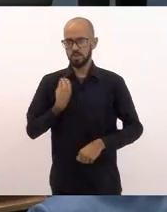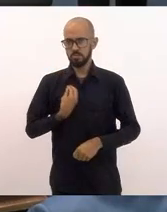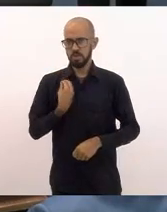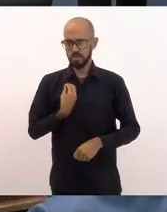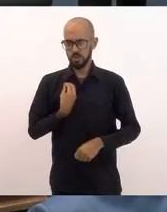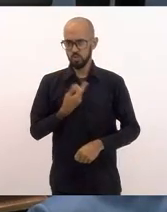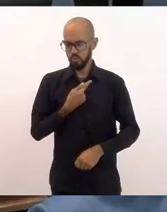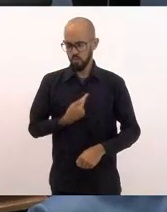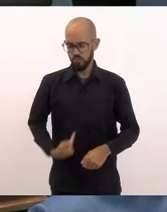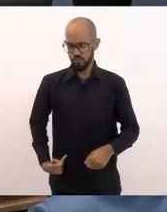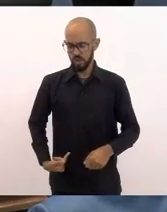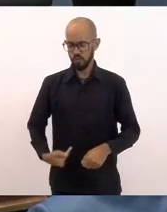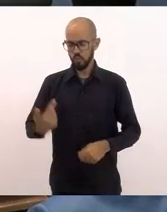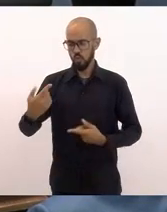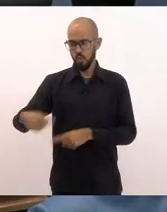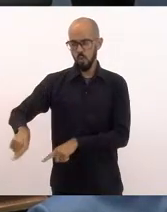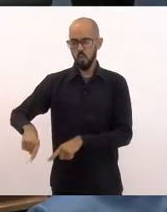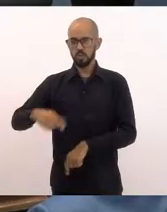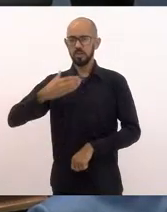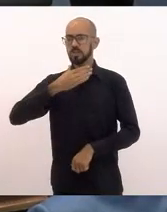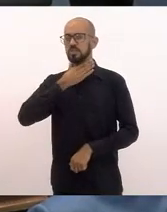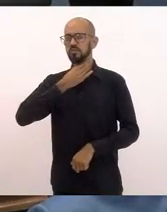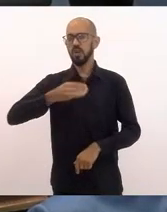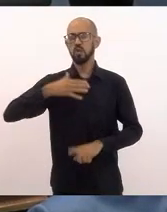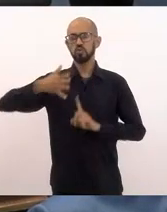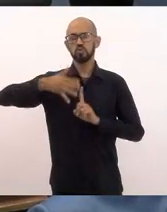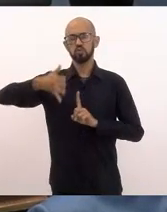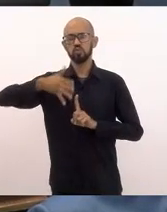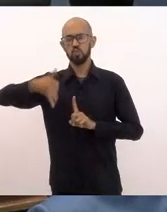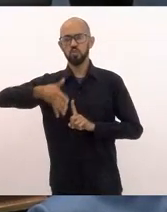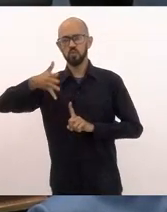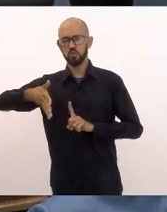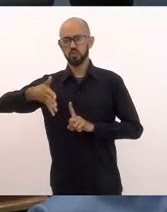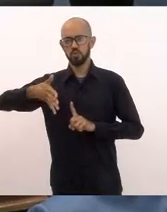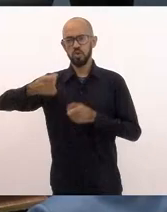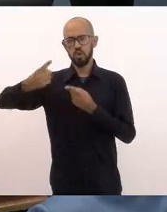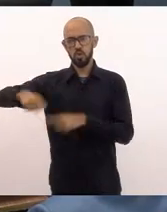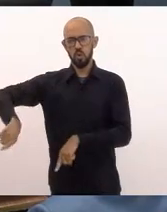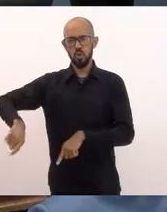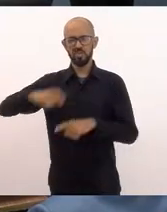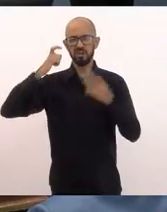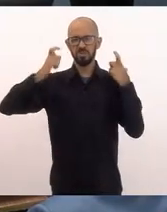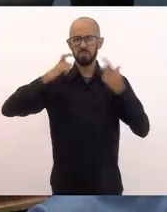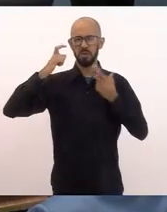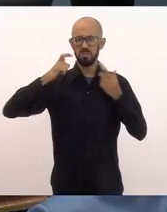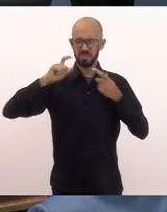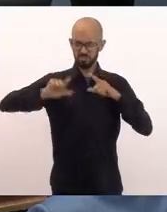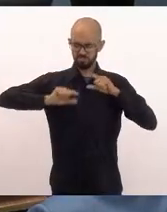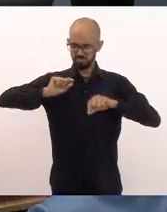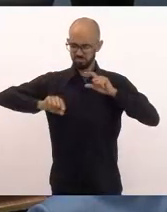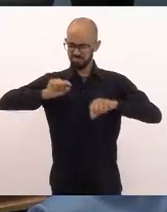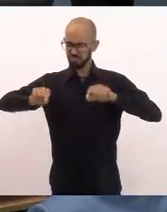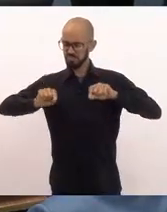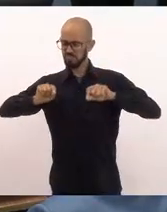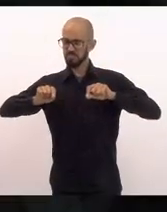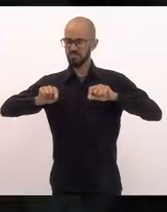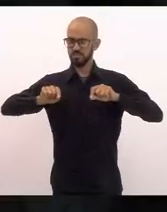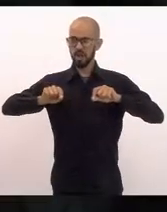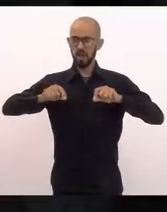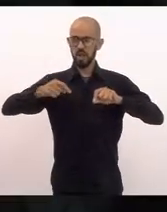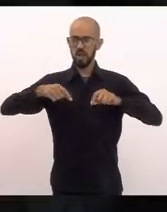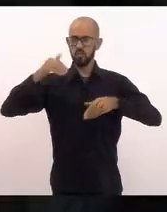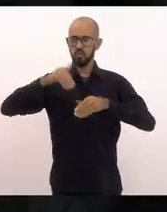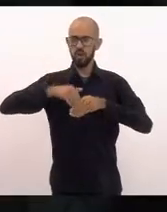governo, contra a hipocrisia, contra a demagogia, contra a preocupação seletiva do governo com a recuperação fiscal, o voto é sim